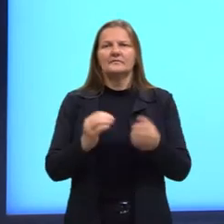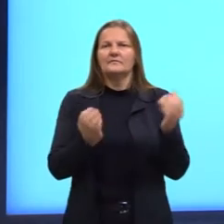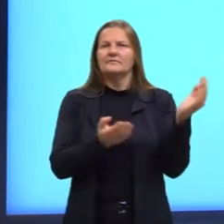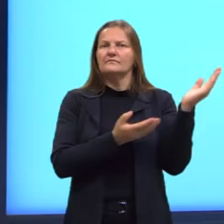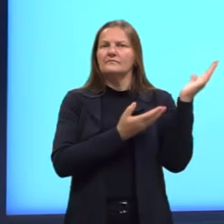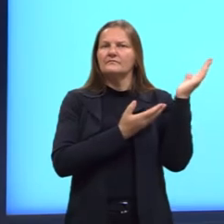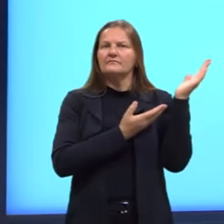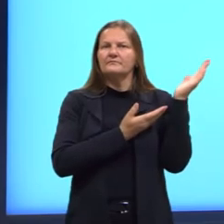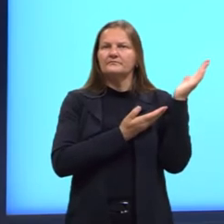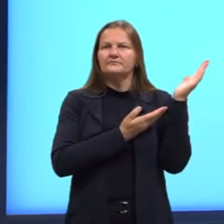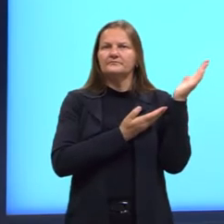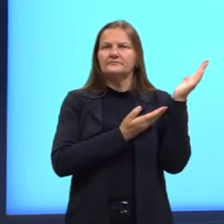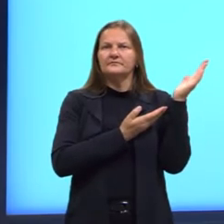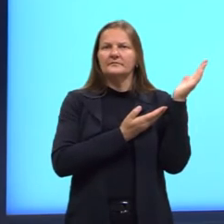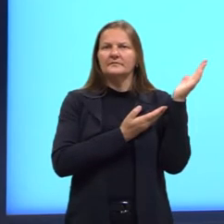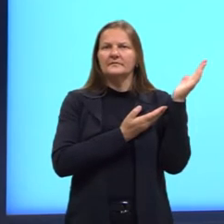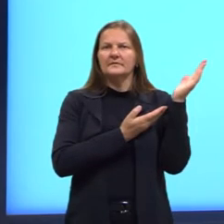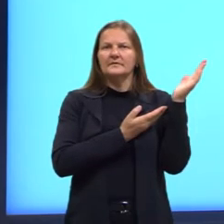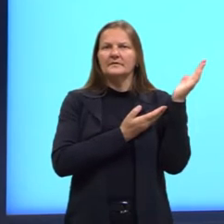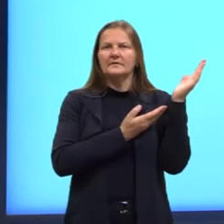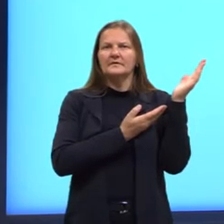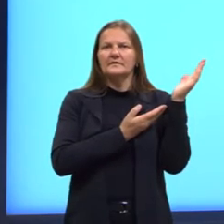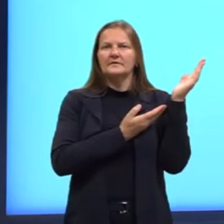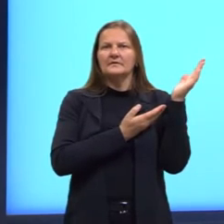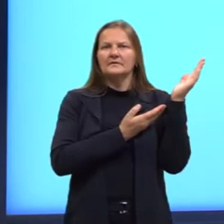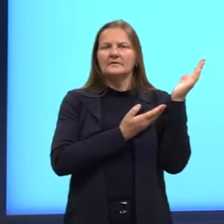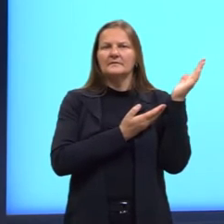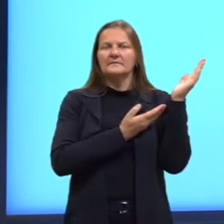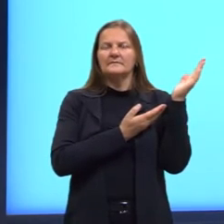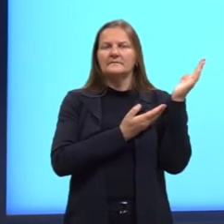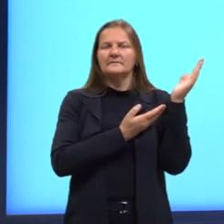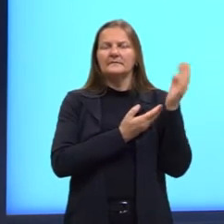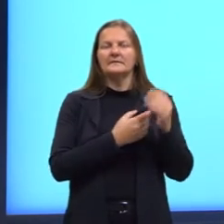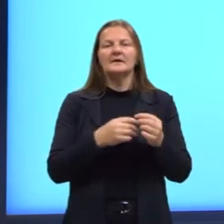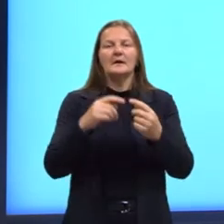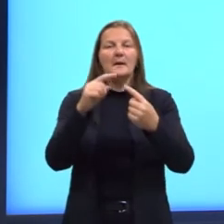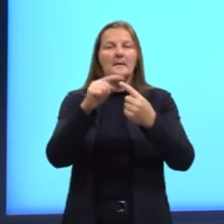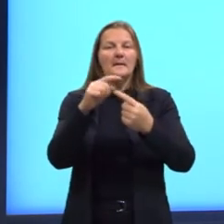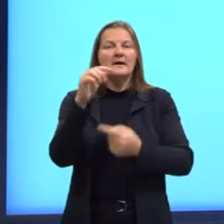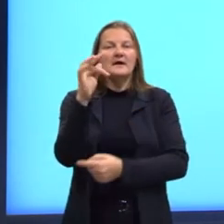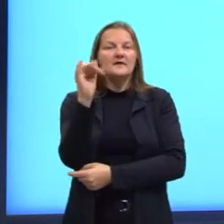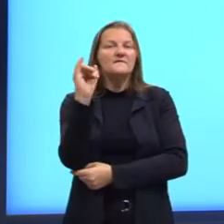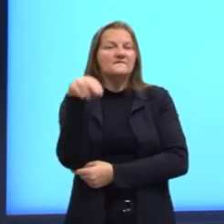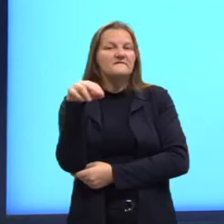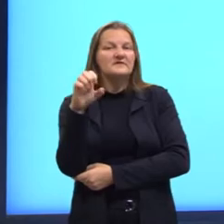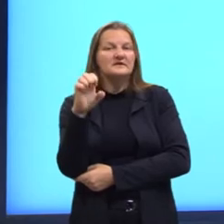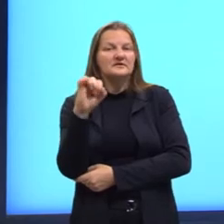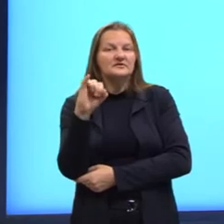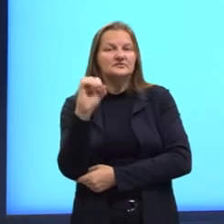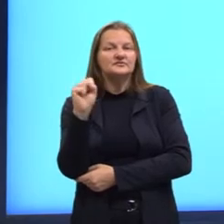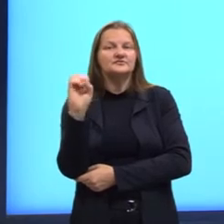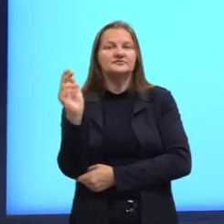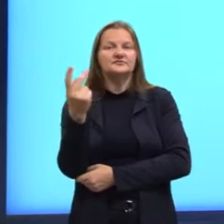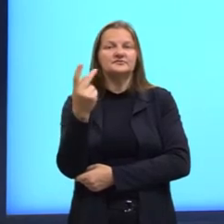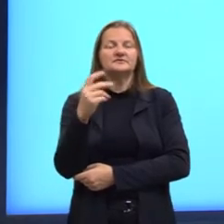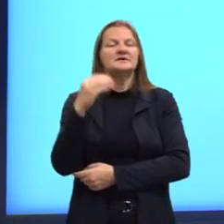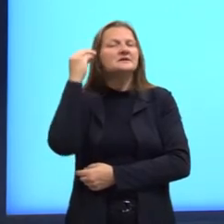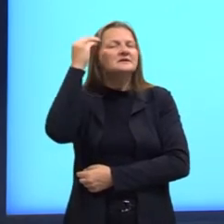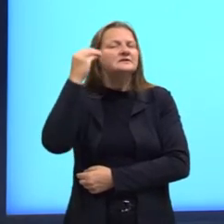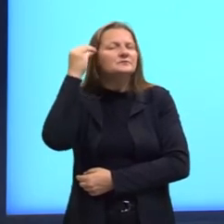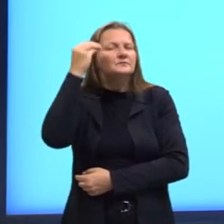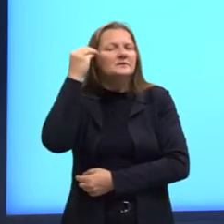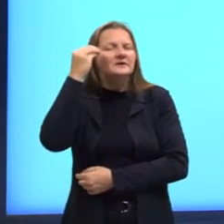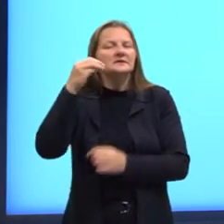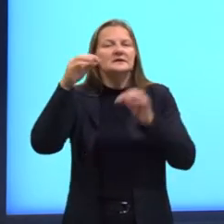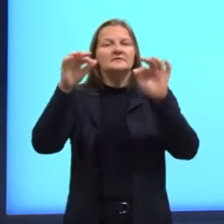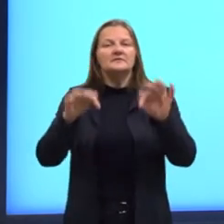o passado são fenestraz experiences o que o que experiências